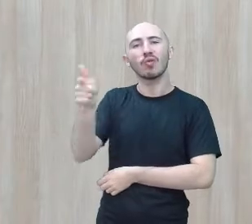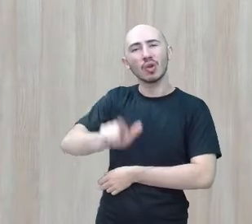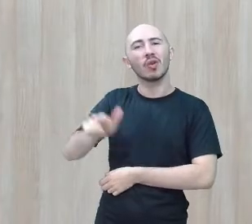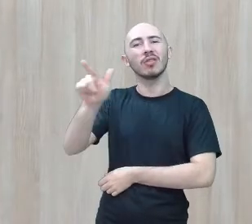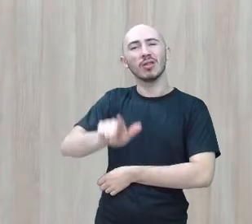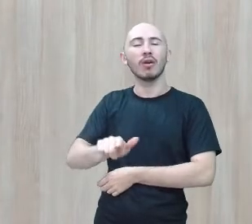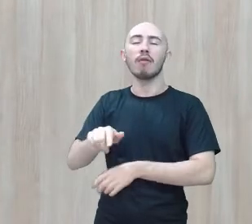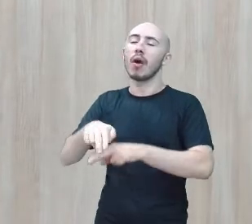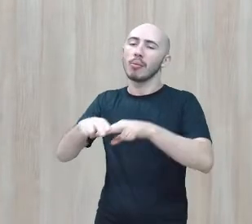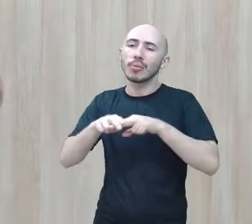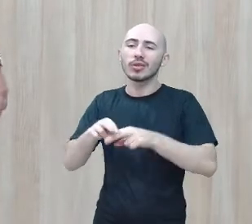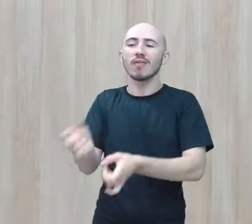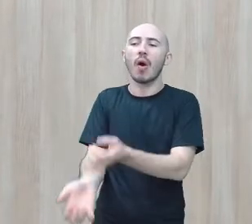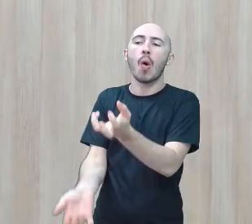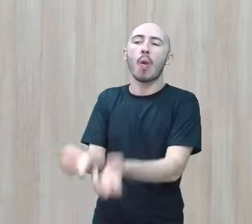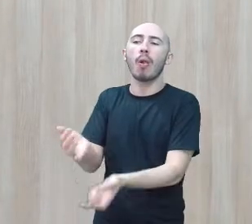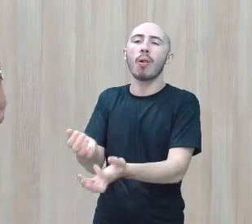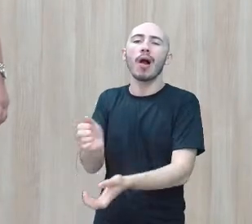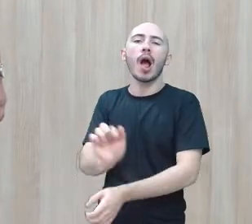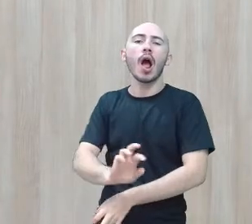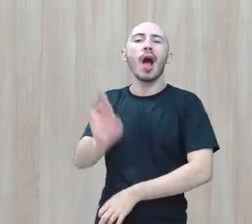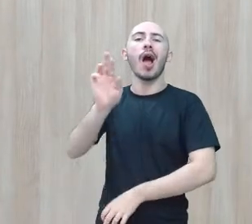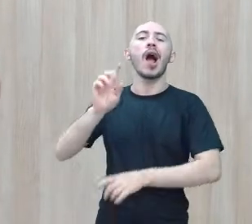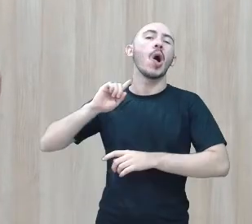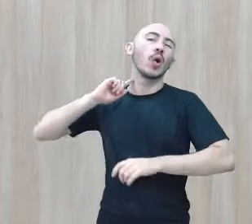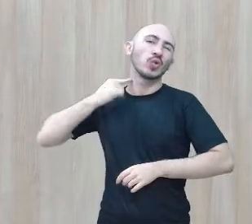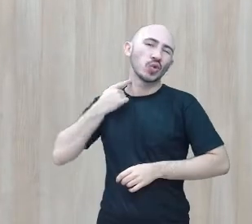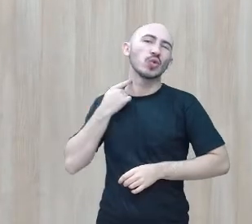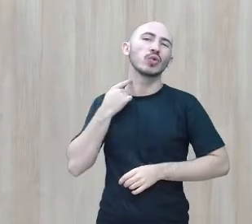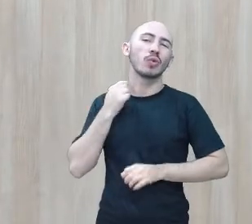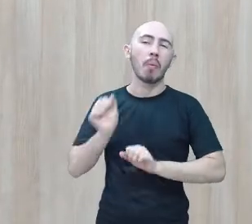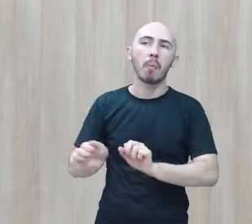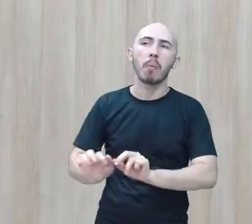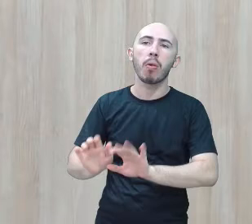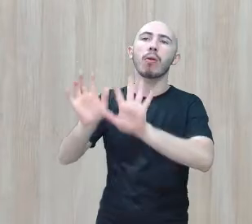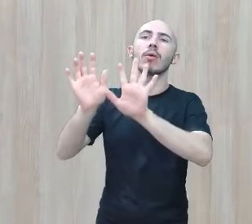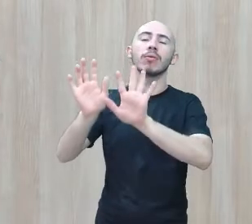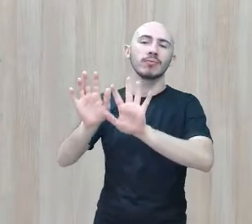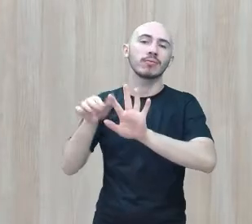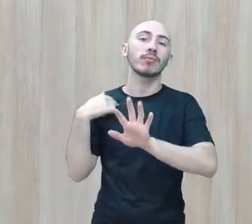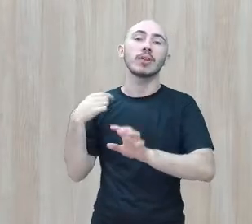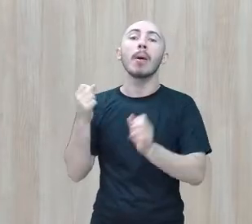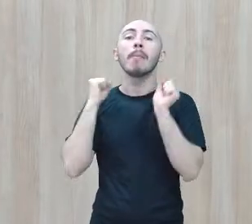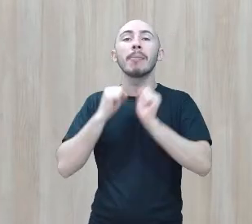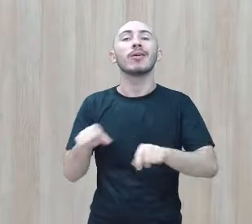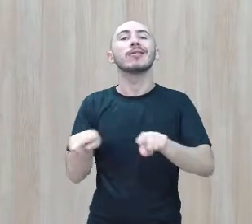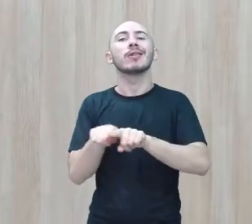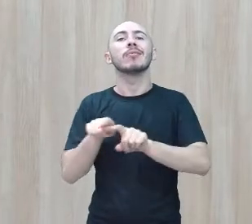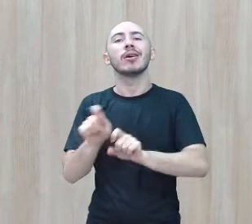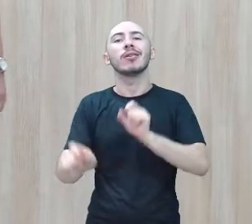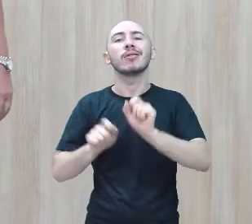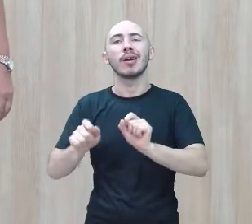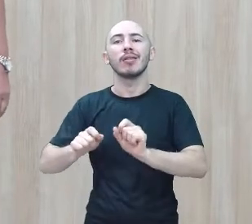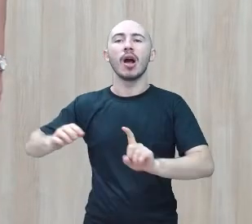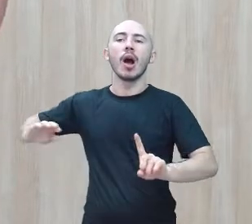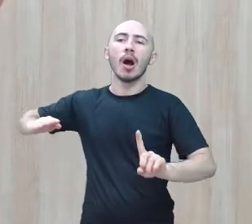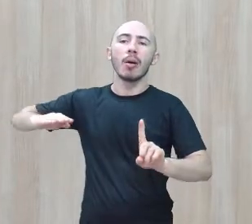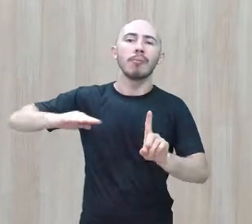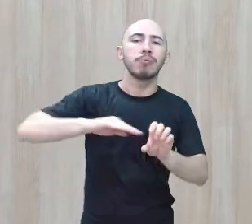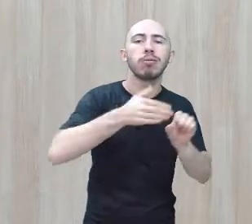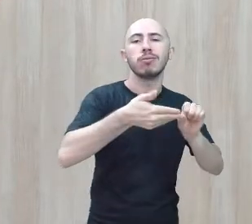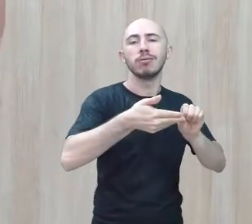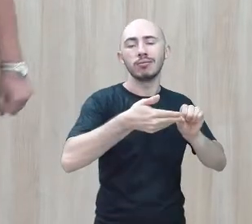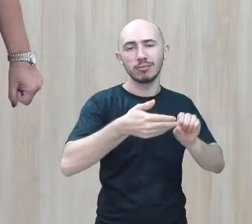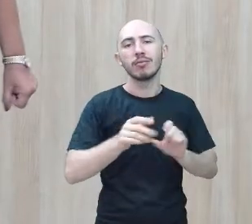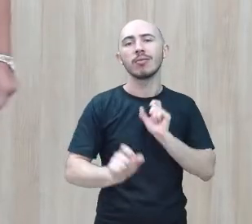a poluição do ar, que às vezes, gente, nas estradas até causam acidentes por conta da fumaça. E aí